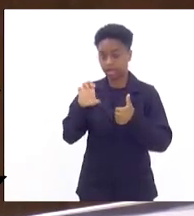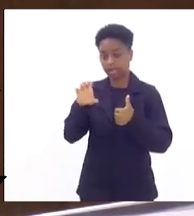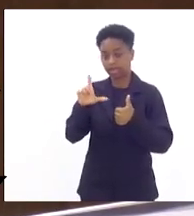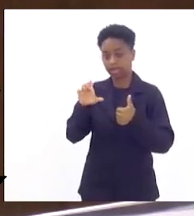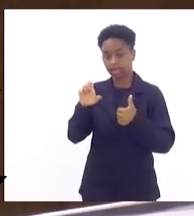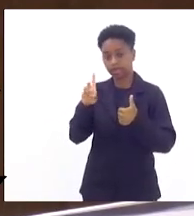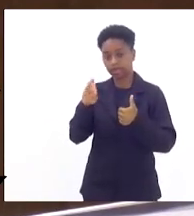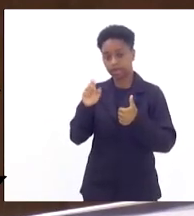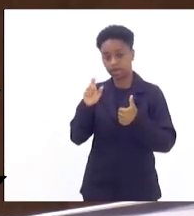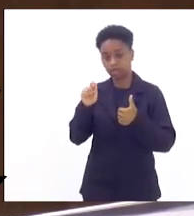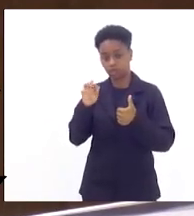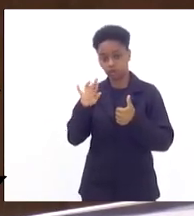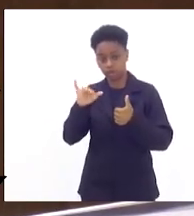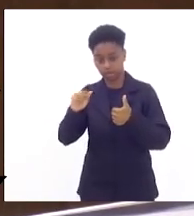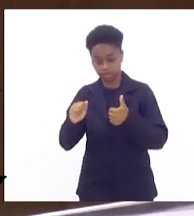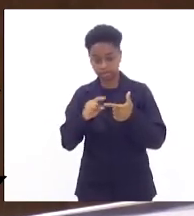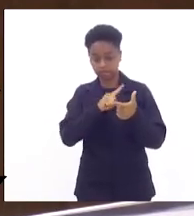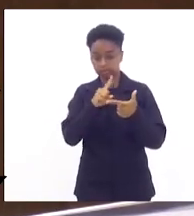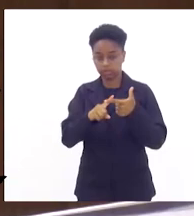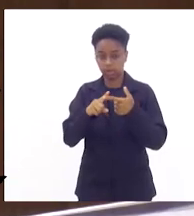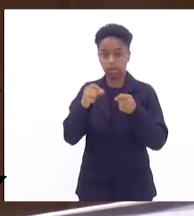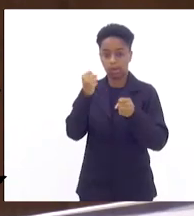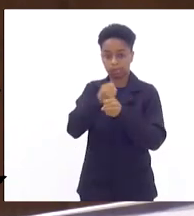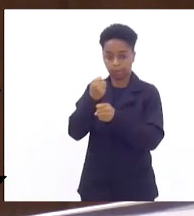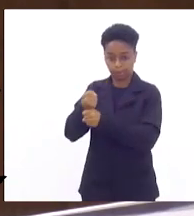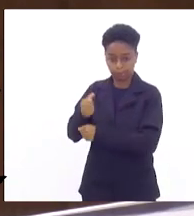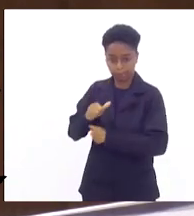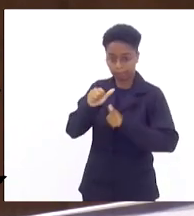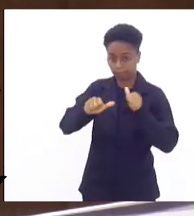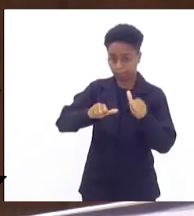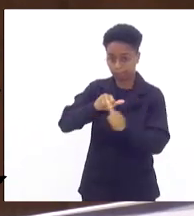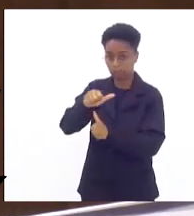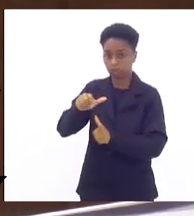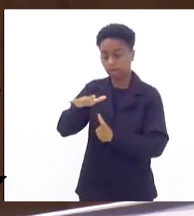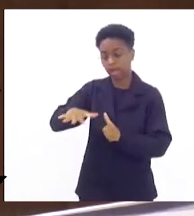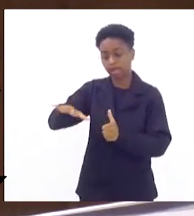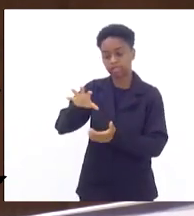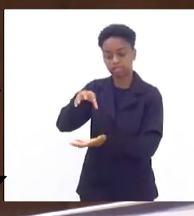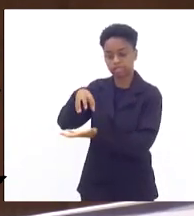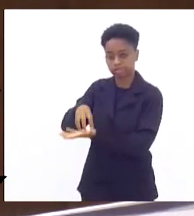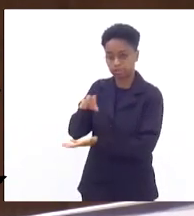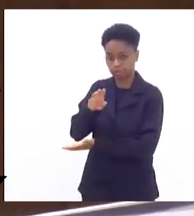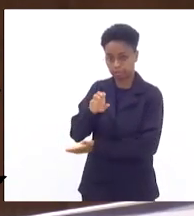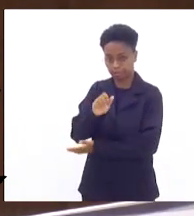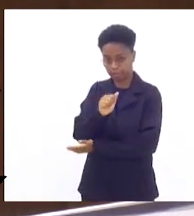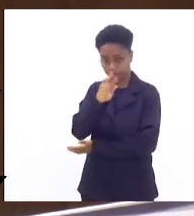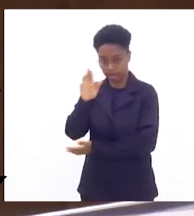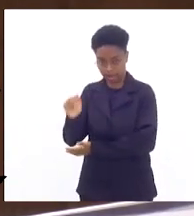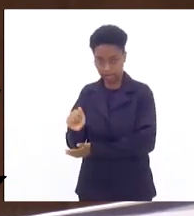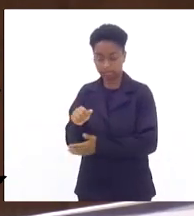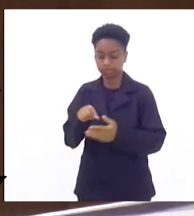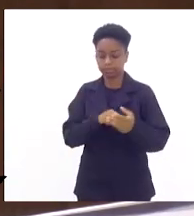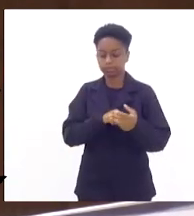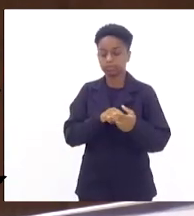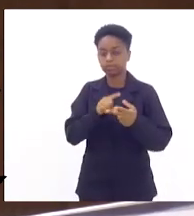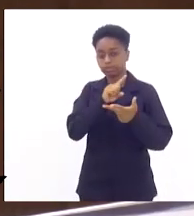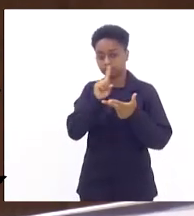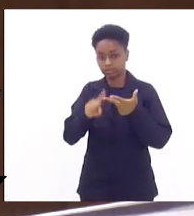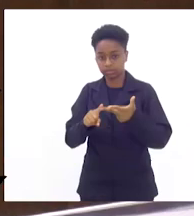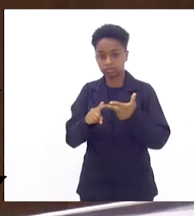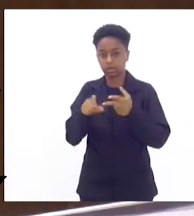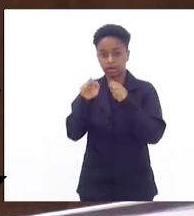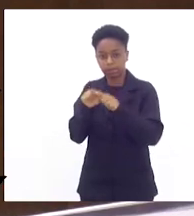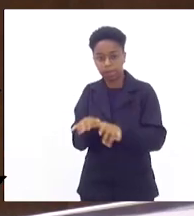a outra, a revitalização completa da estação de tratamento de esgoto da Barra da Tijuca, expansão de água